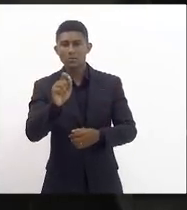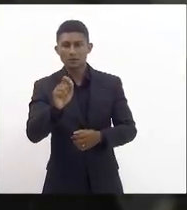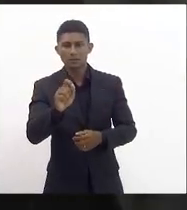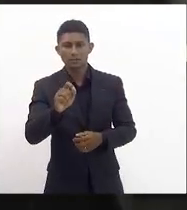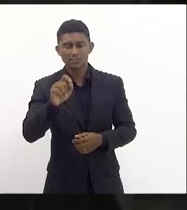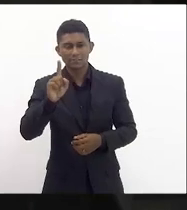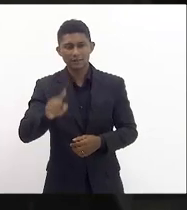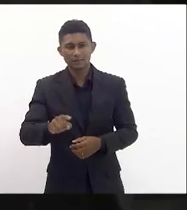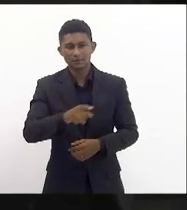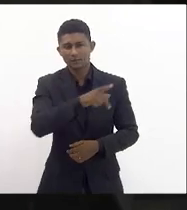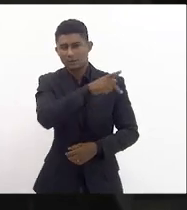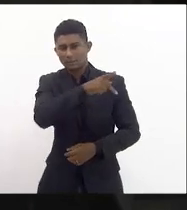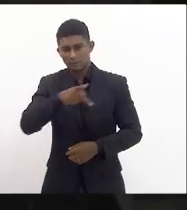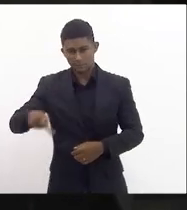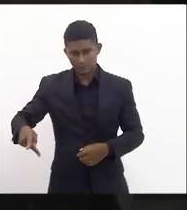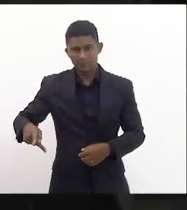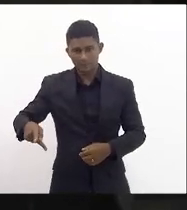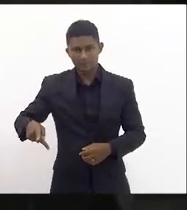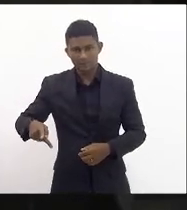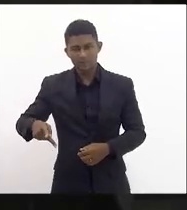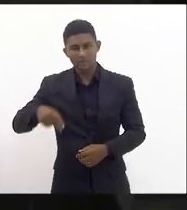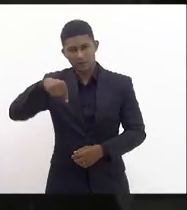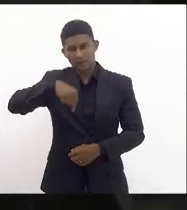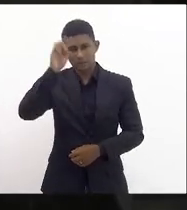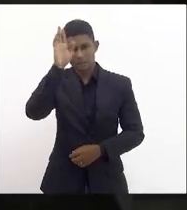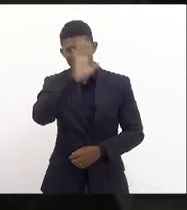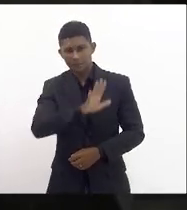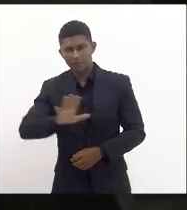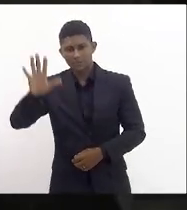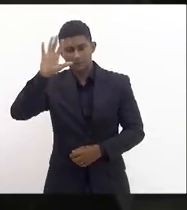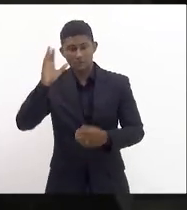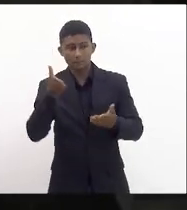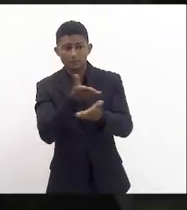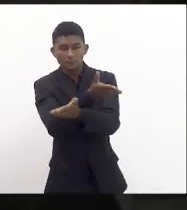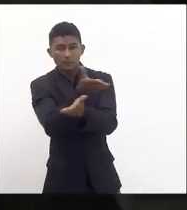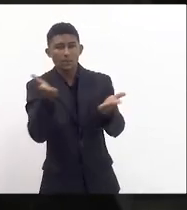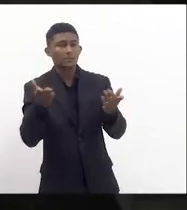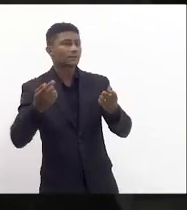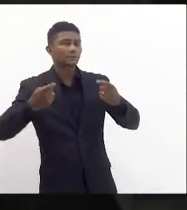estão fazendo isso, tinham que ter